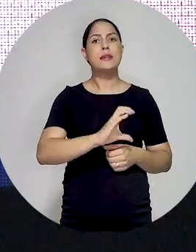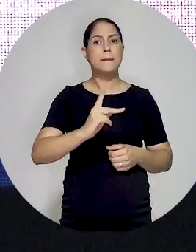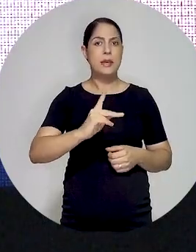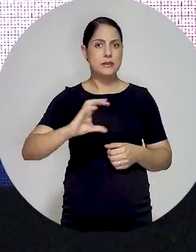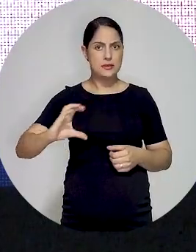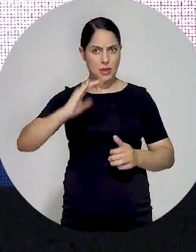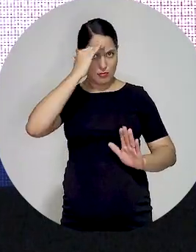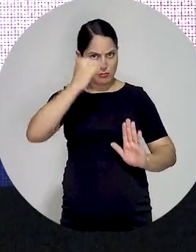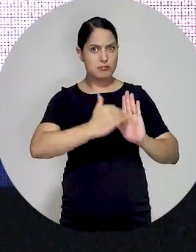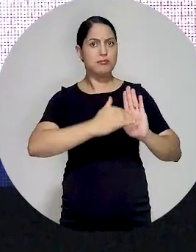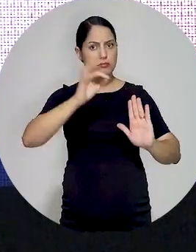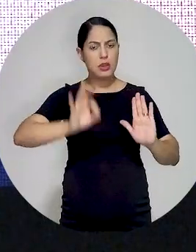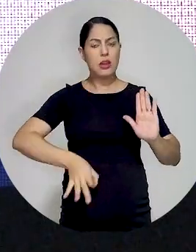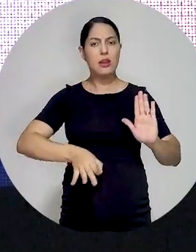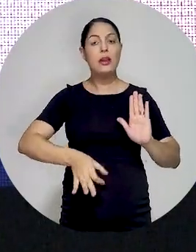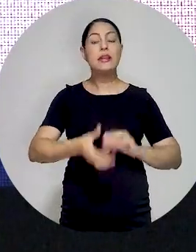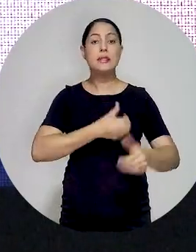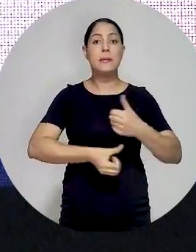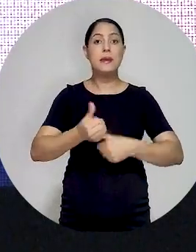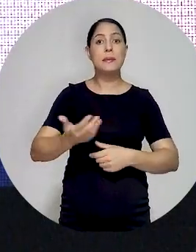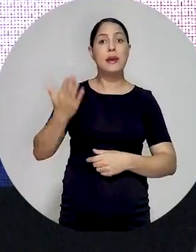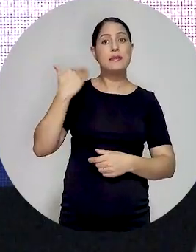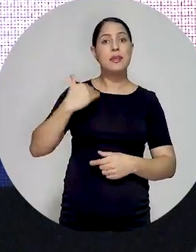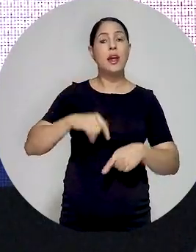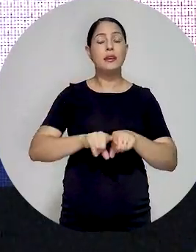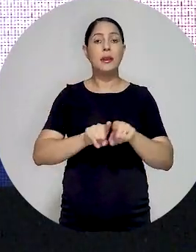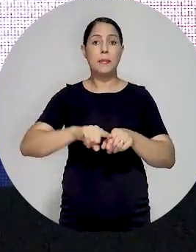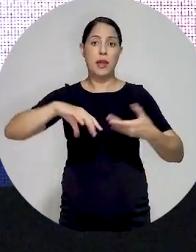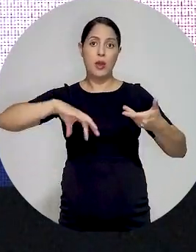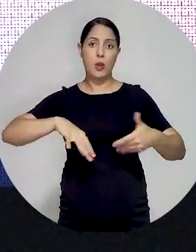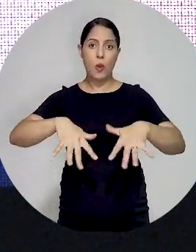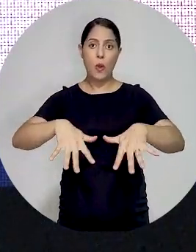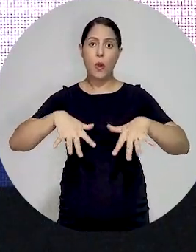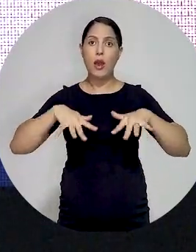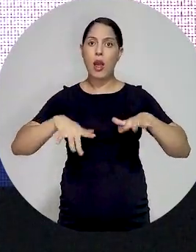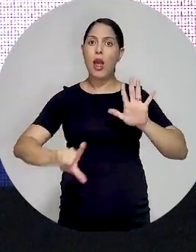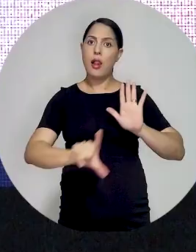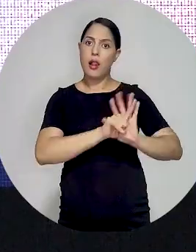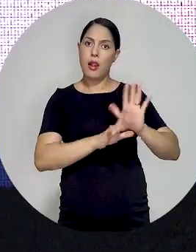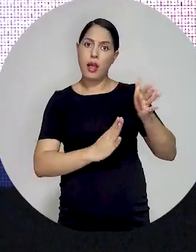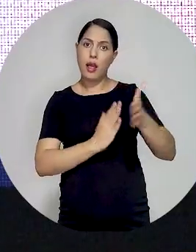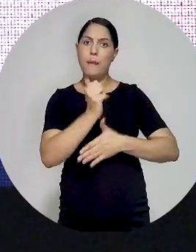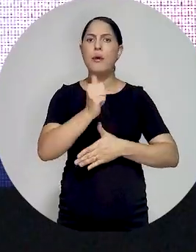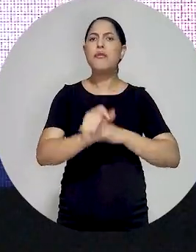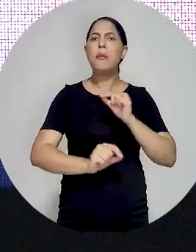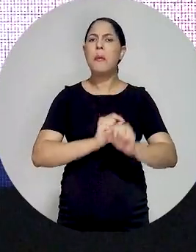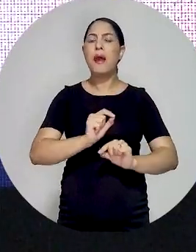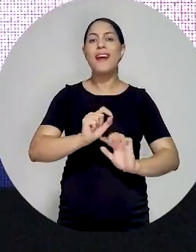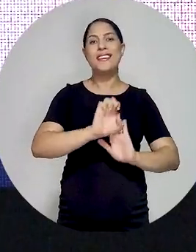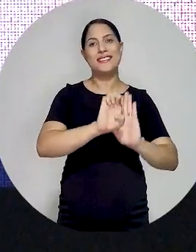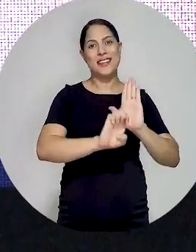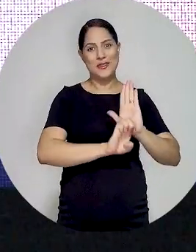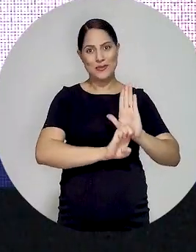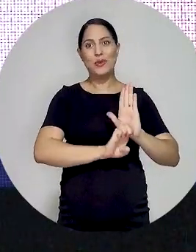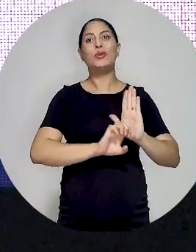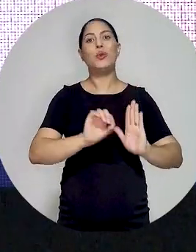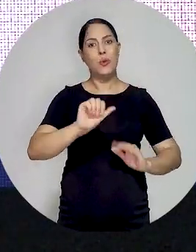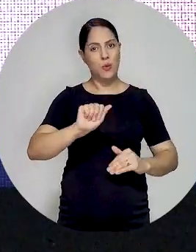Civil e agora, no final do semestre passado, na aprovação no Congresso desta importante lei que